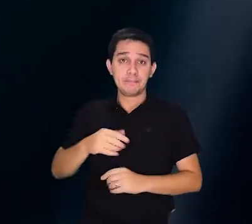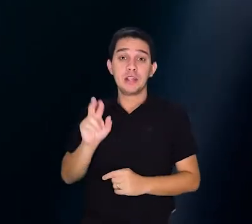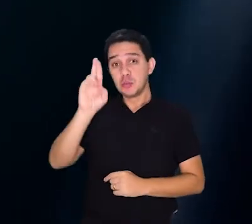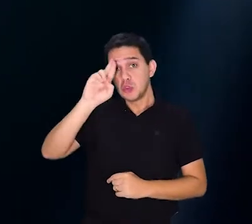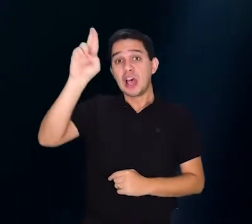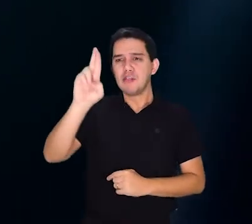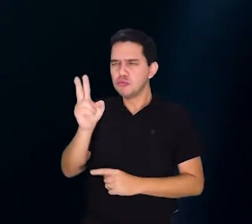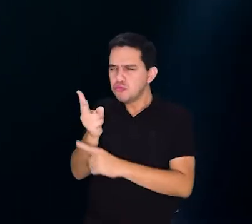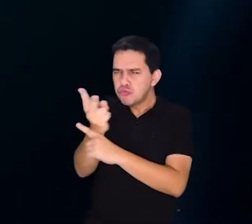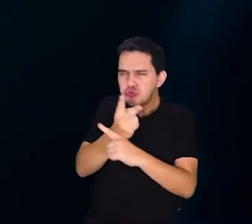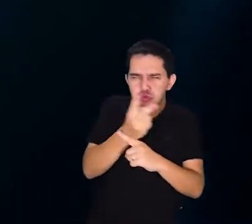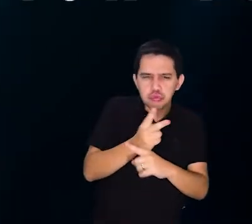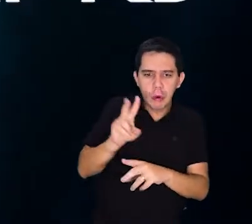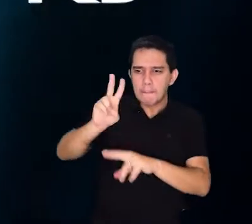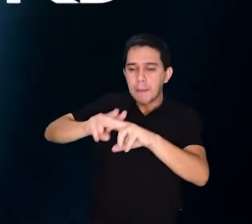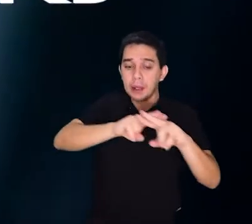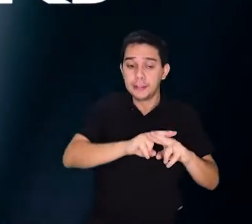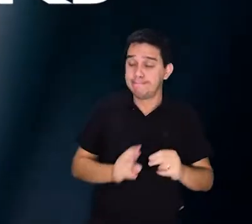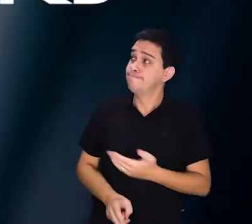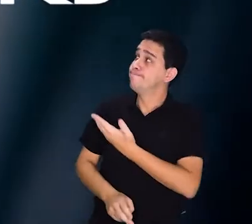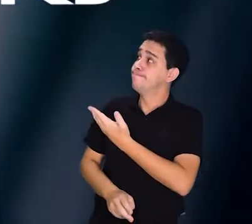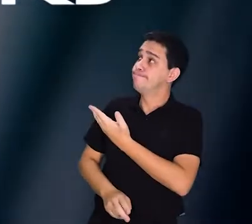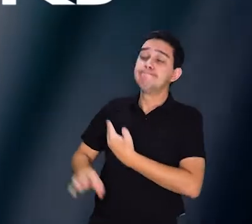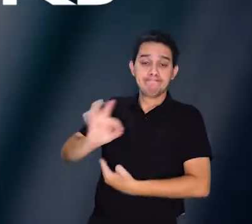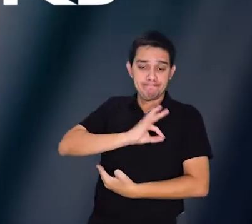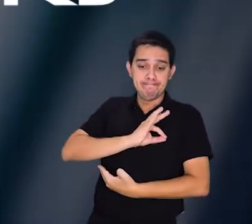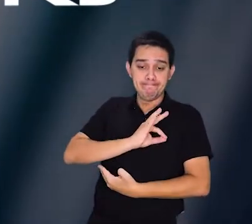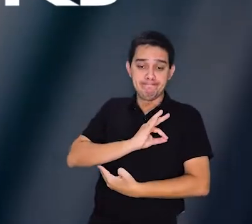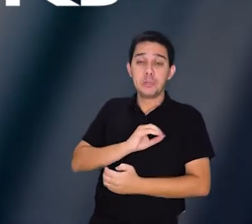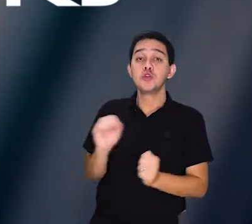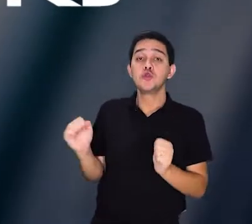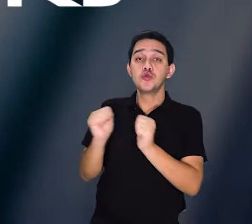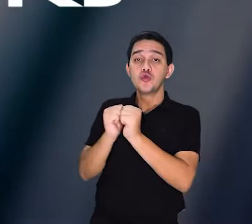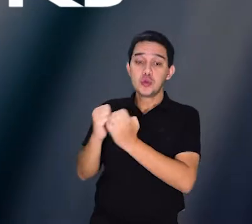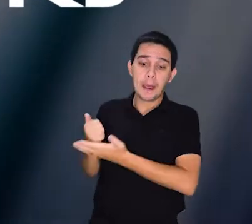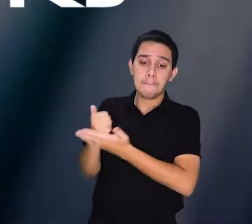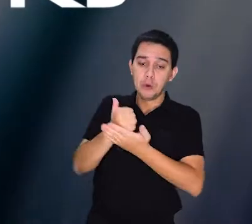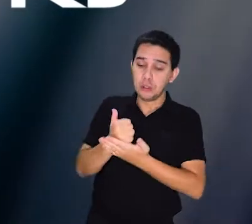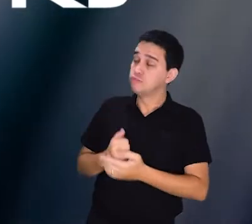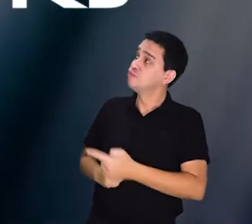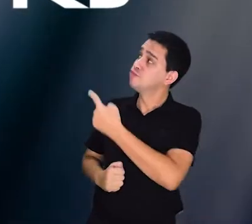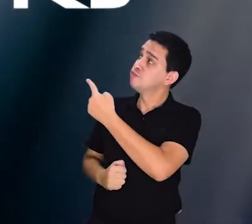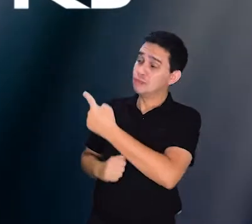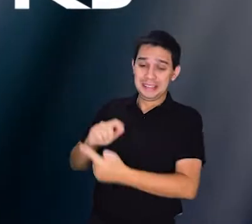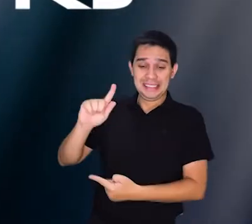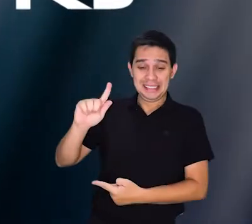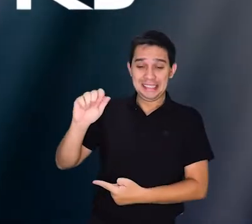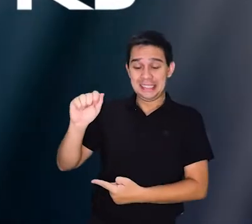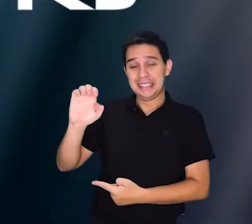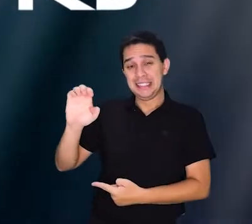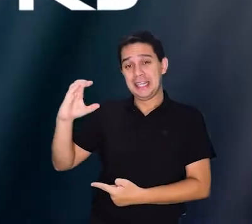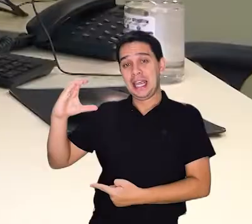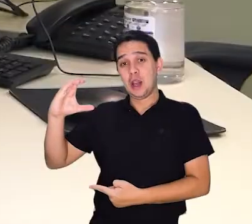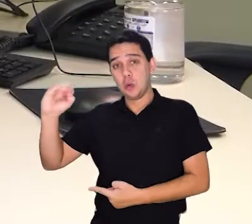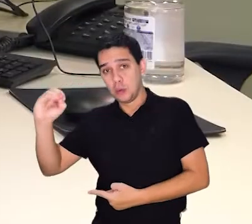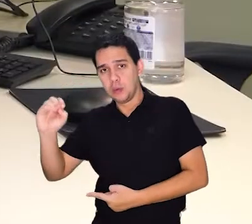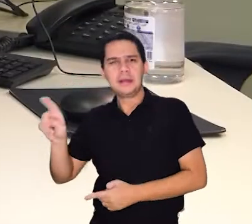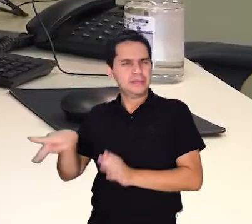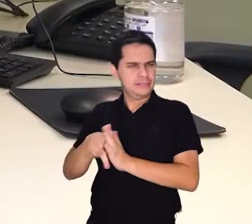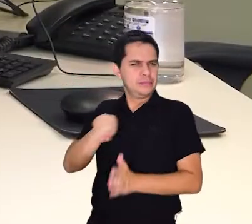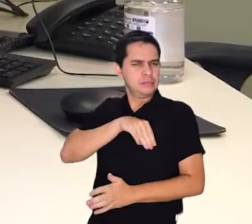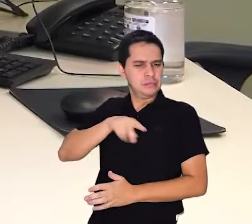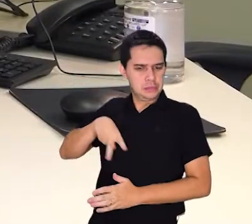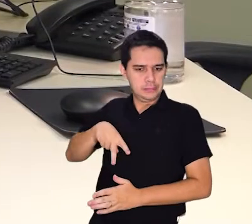Desarme, com apoio posterior do GAECO, que ofereceu a denúncia em face desses 18 denunciados que